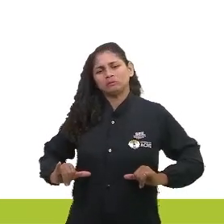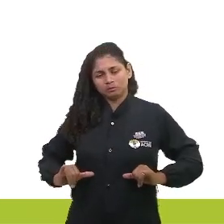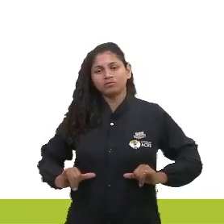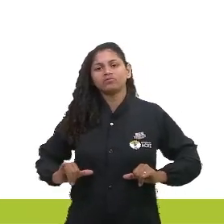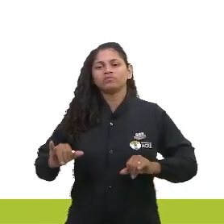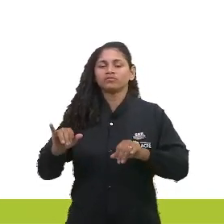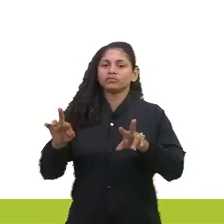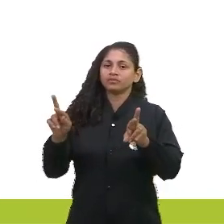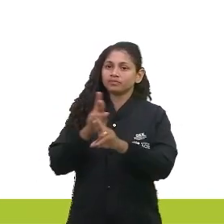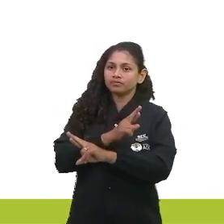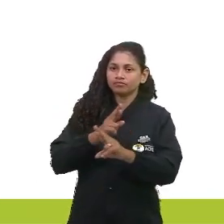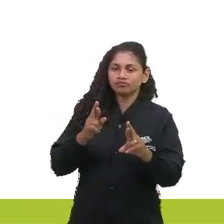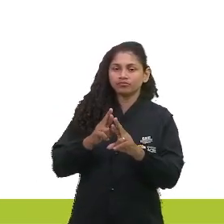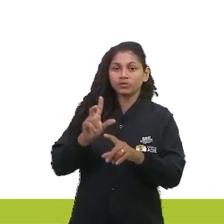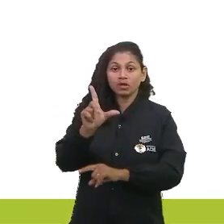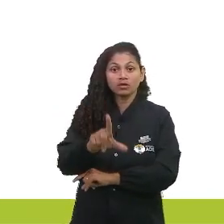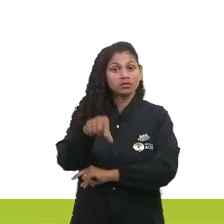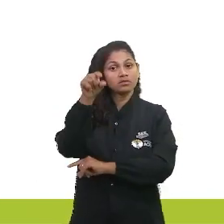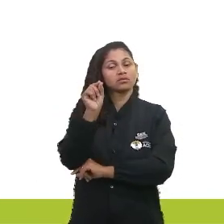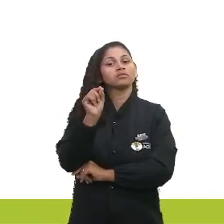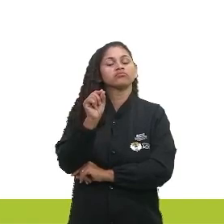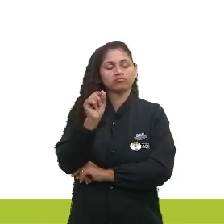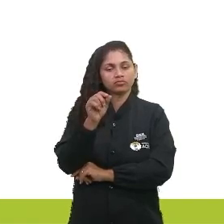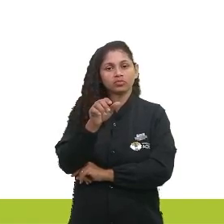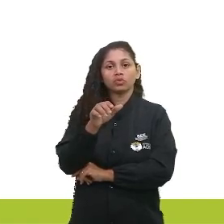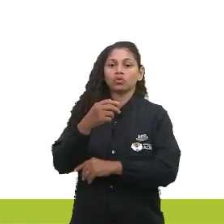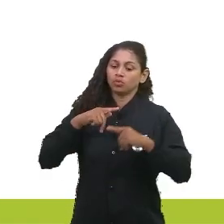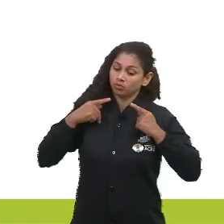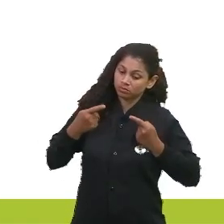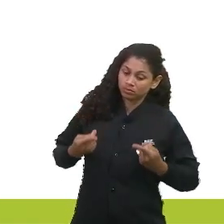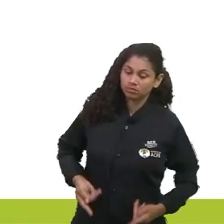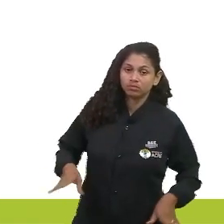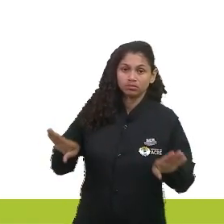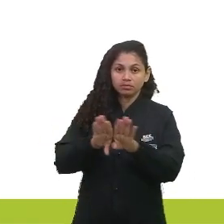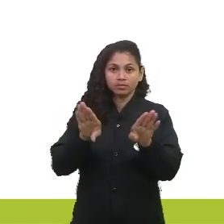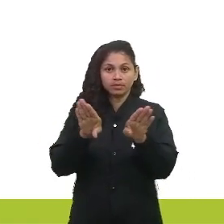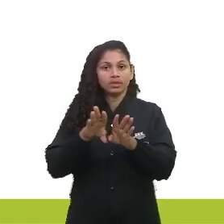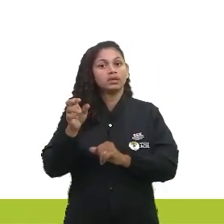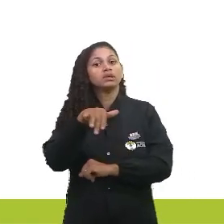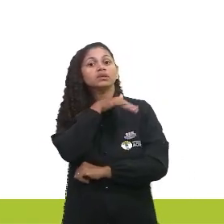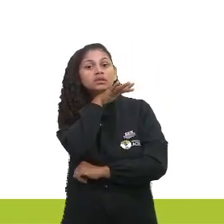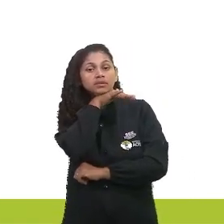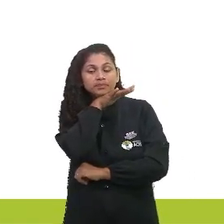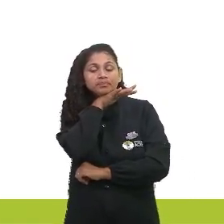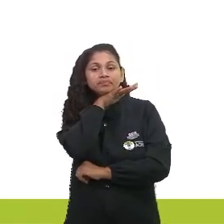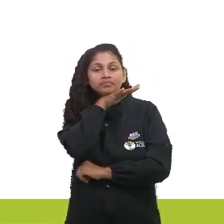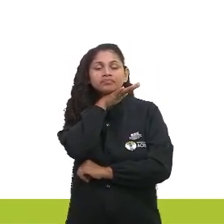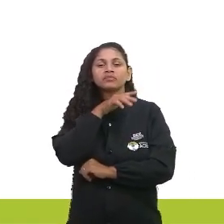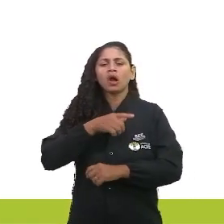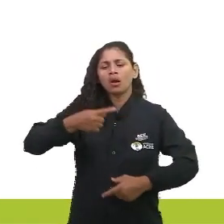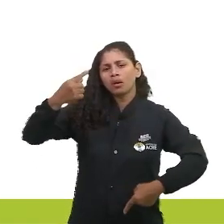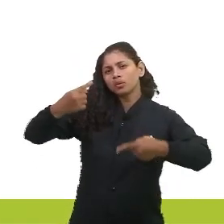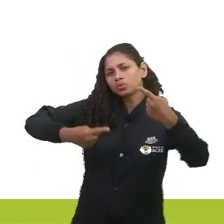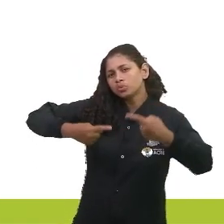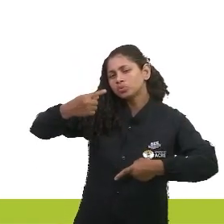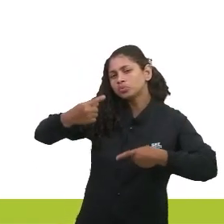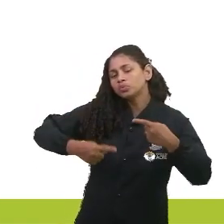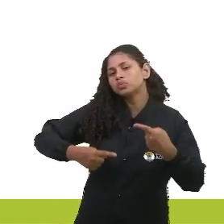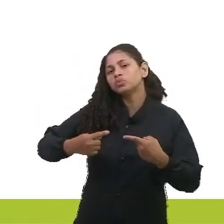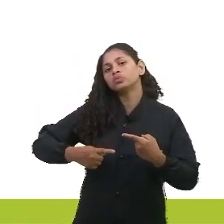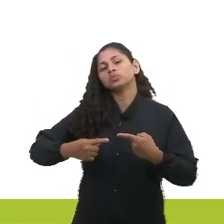preferências, tanto de humanos quanto de animais. Os argumentos de Peter